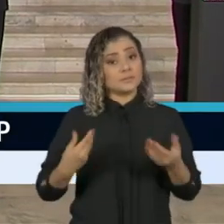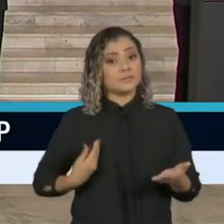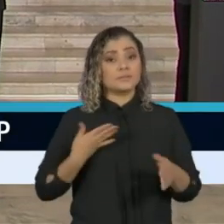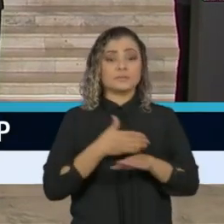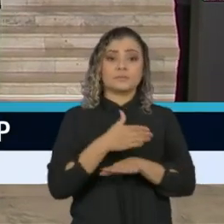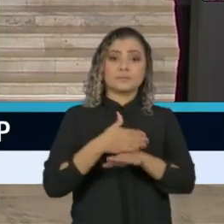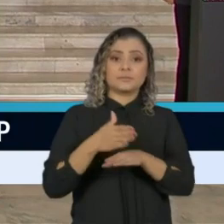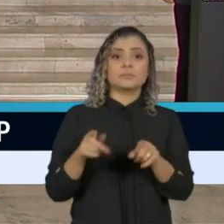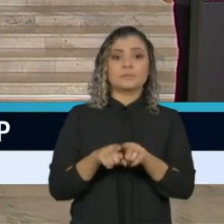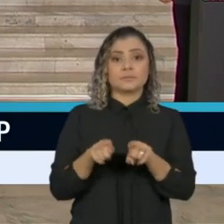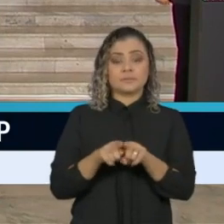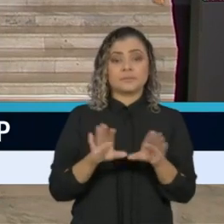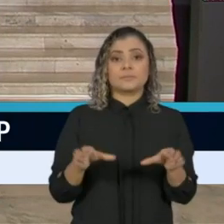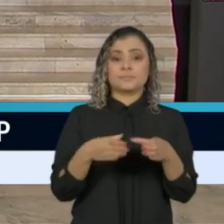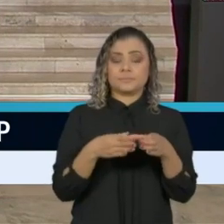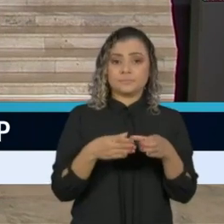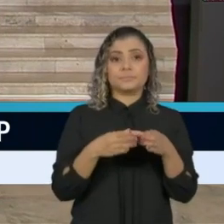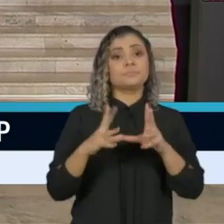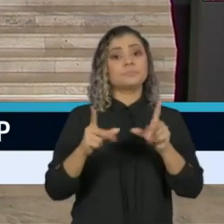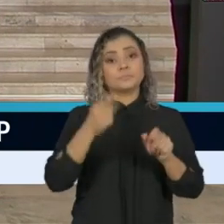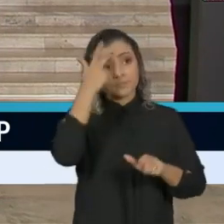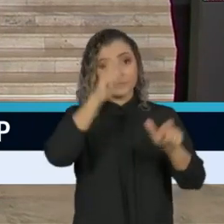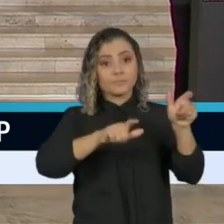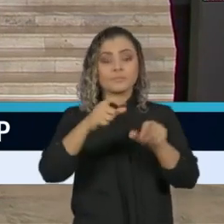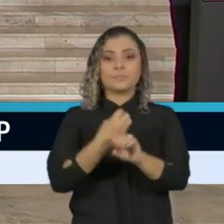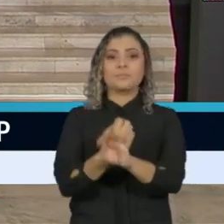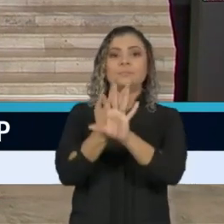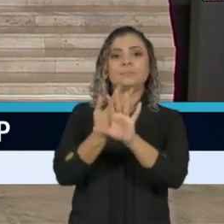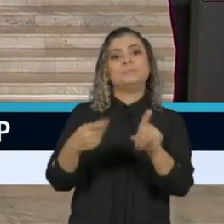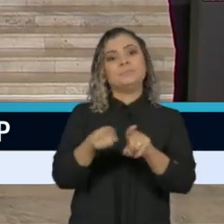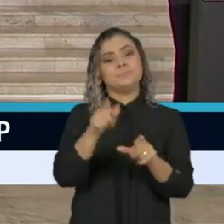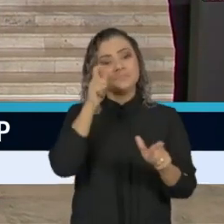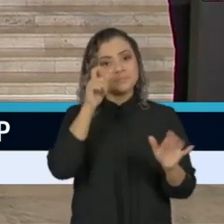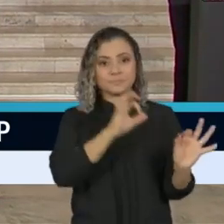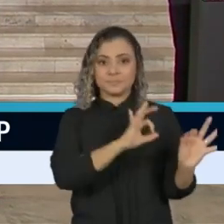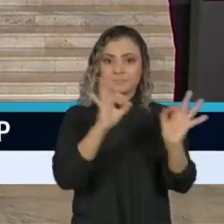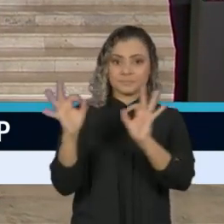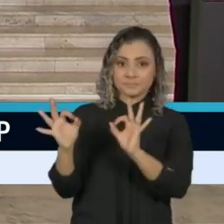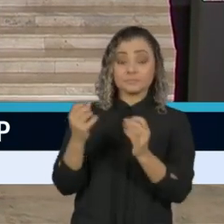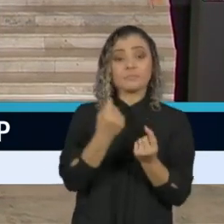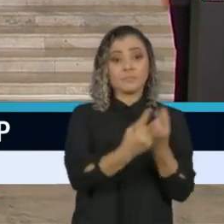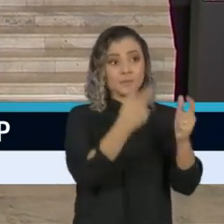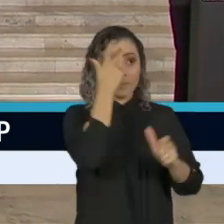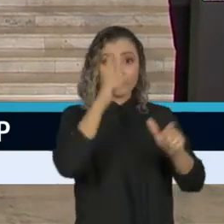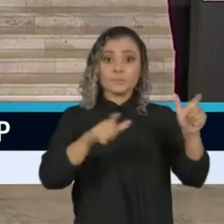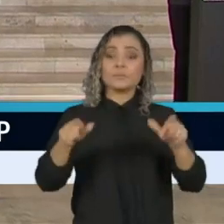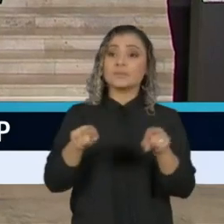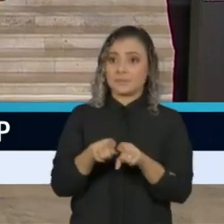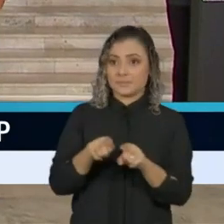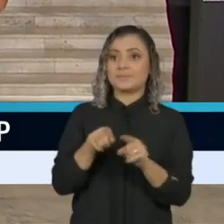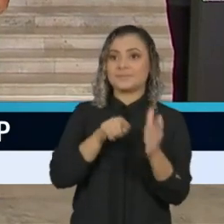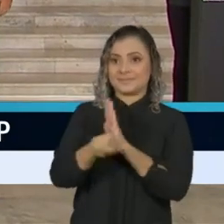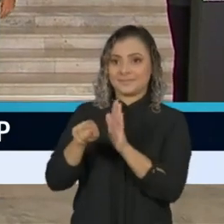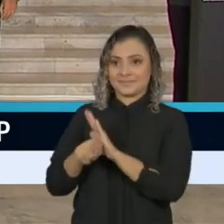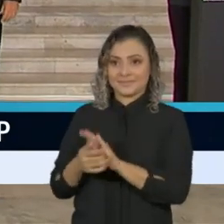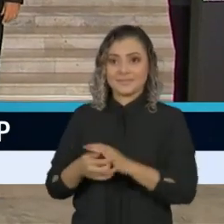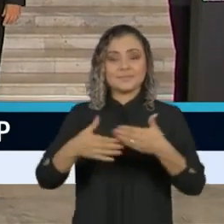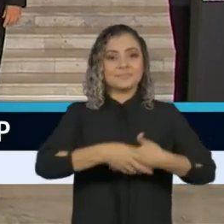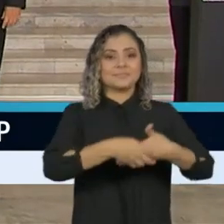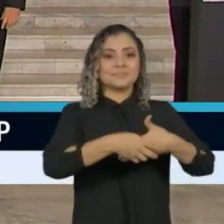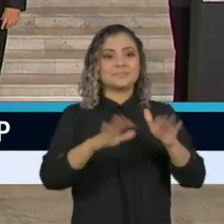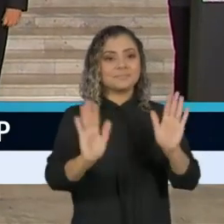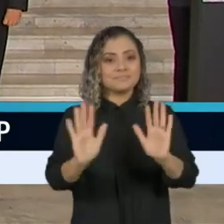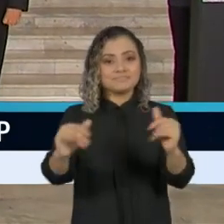aqui e os que estão online também nos acompanhando, e alguns dos quais também farão perguntas. Cumprimentar a todos que